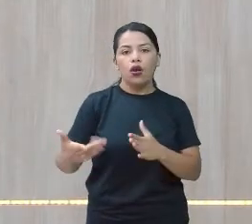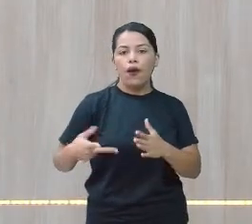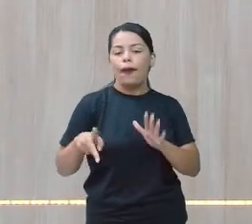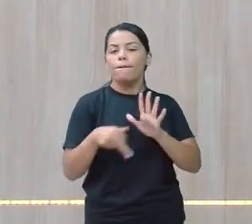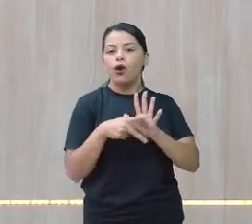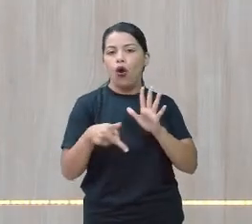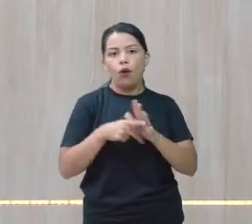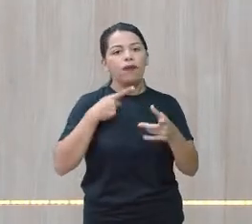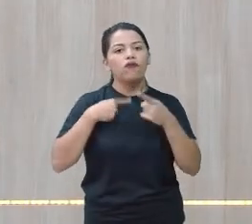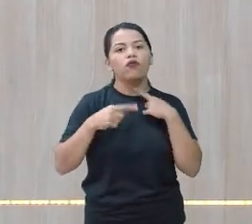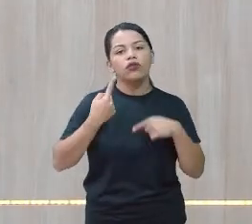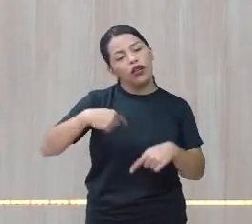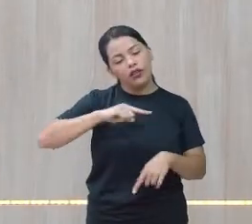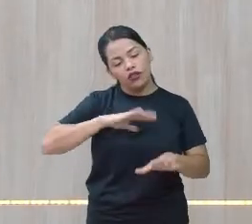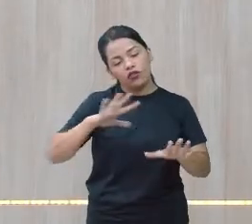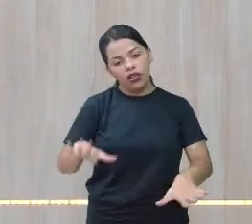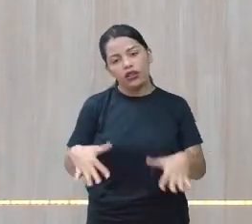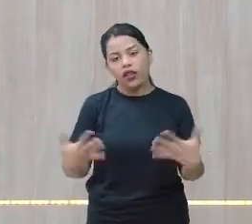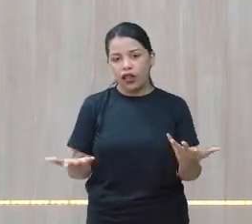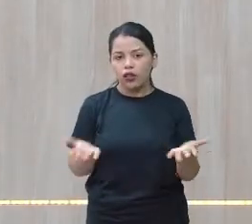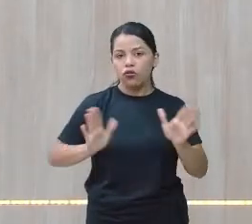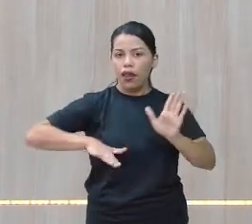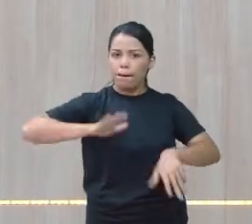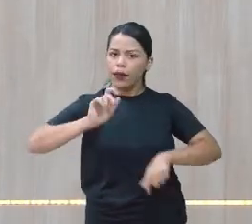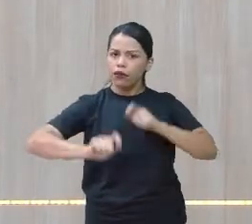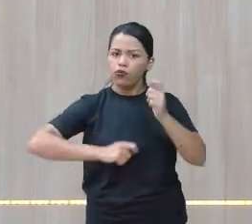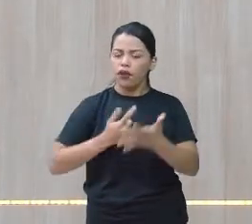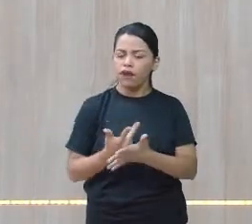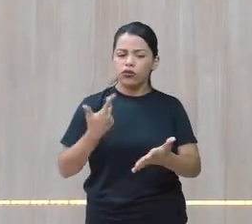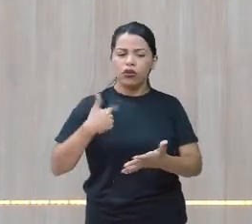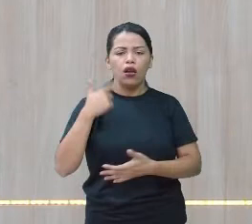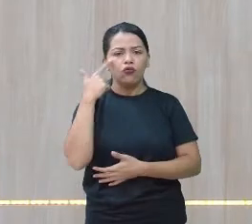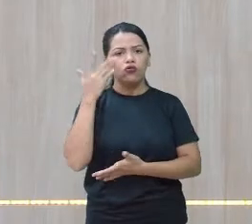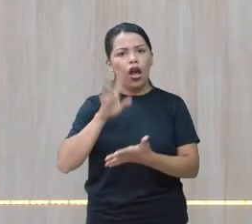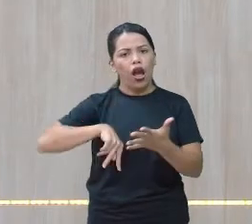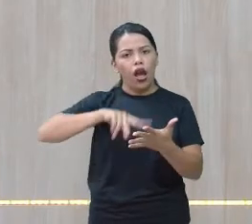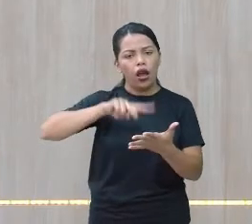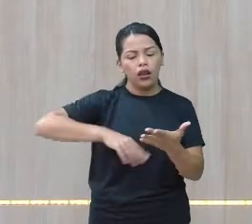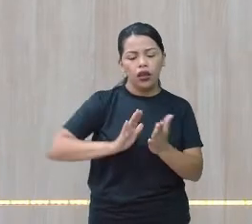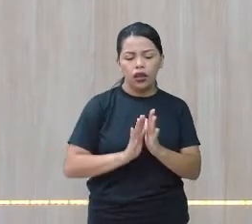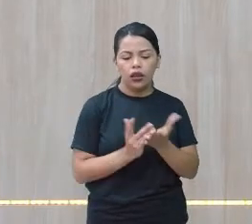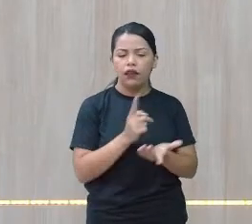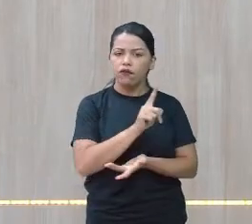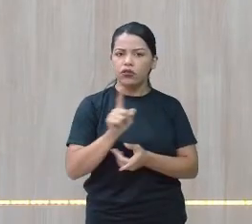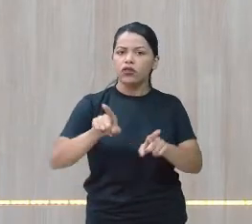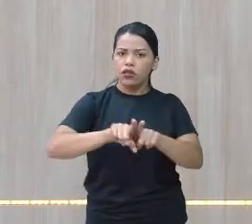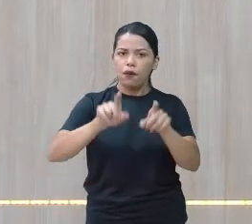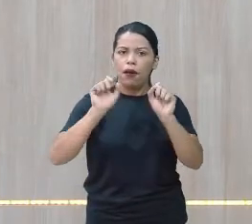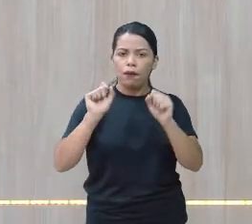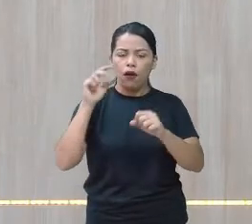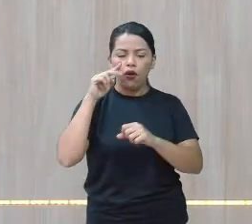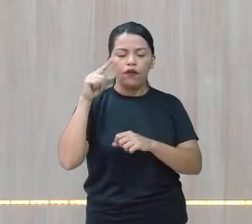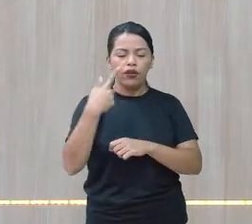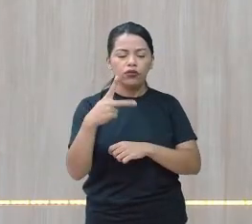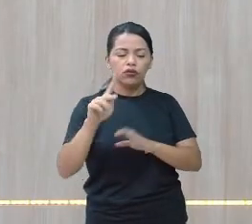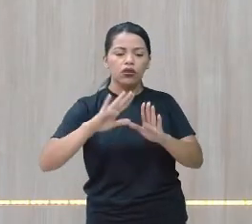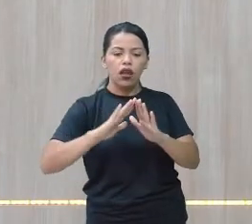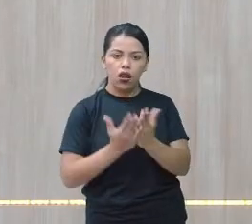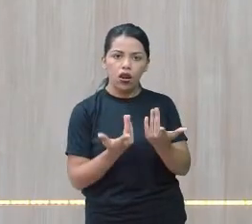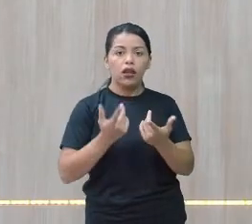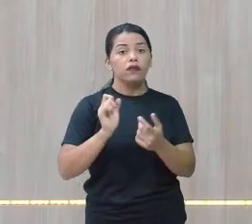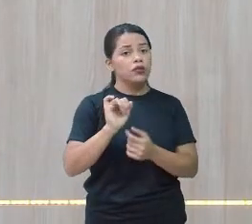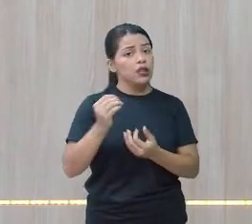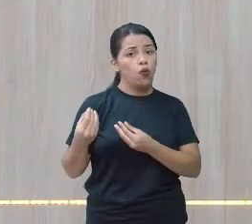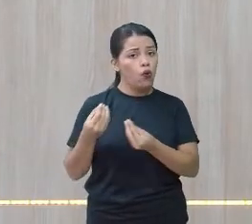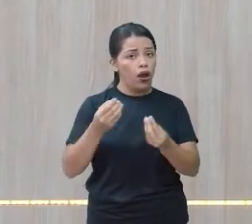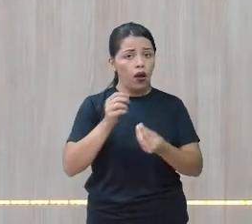depender do que está acontecendo. Eu já vi em livros, já acredito, vocês deem uma olhadinha aí no livro de vocês, quem não recebeu vai